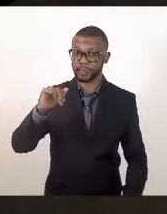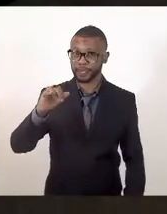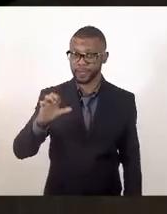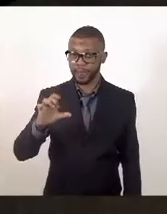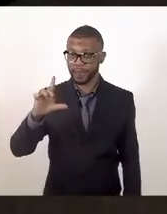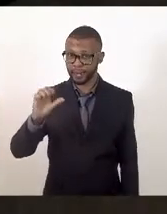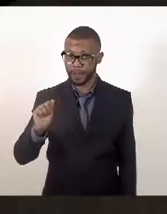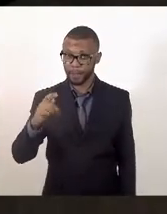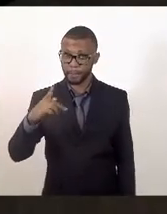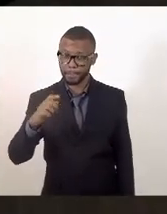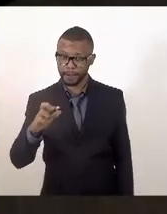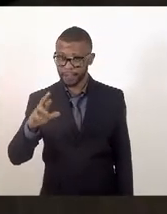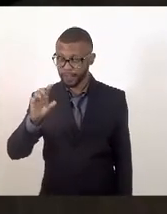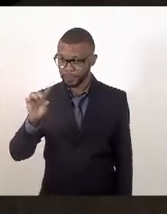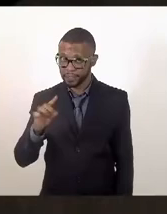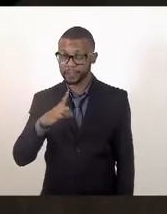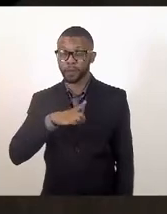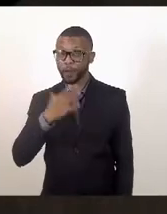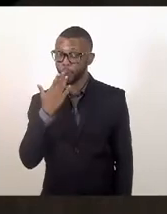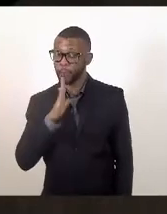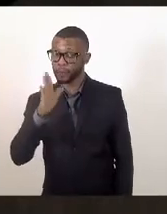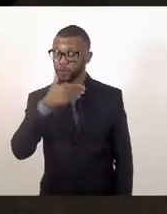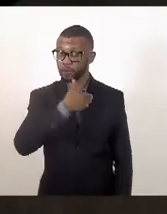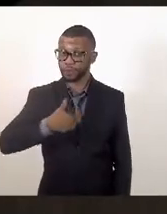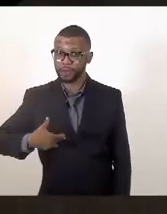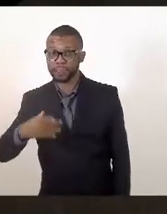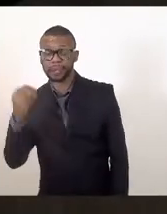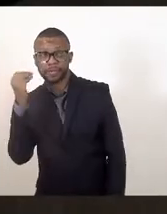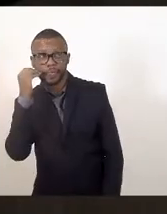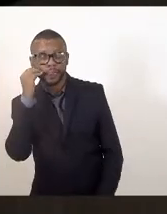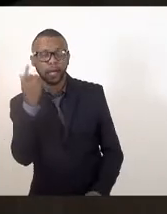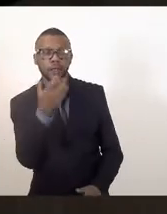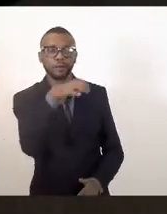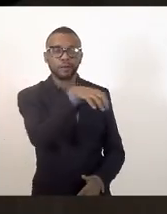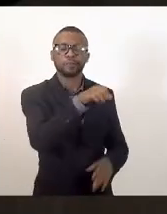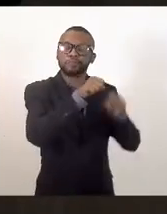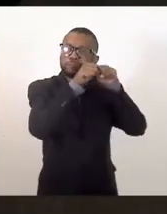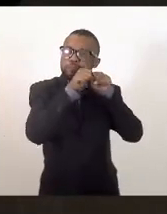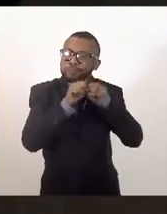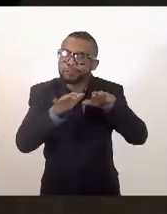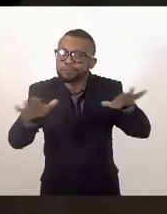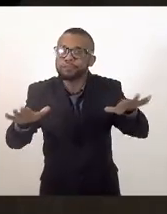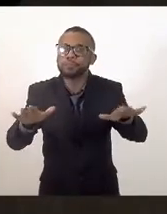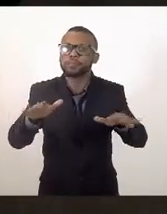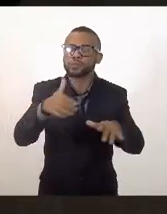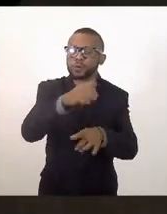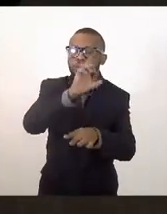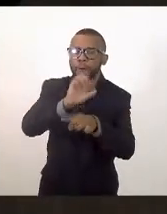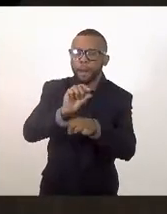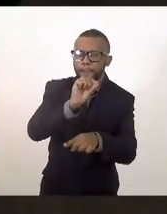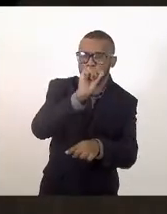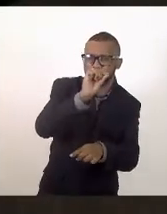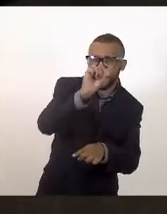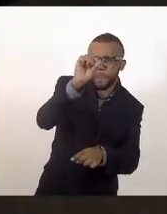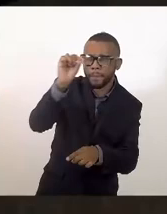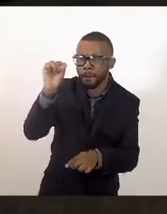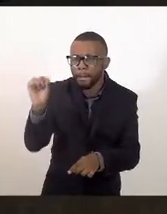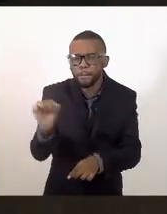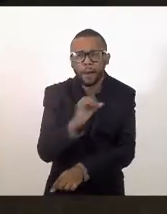do governador Cláudio Castro de replicar esse equipamento em todo o estado do Rio de Janeiro.